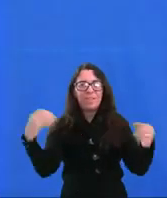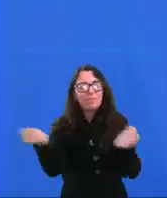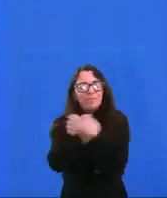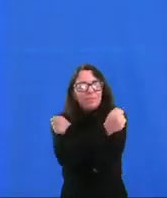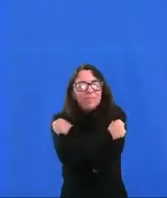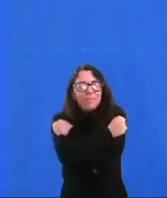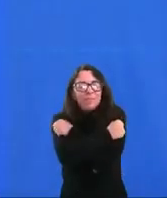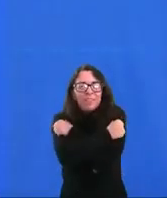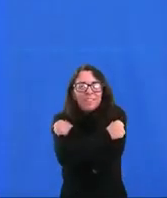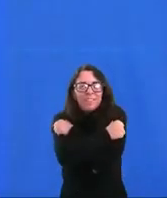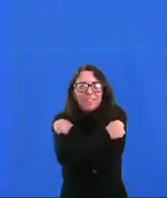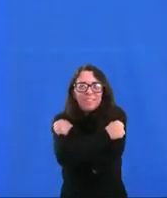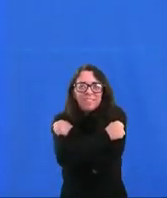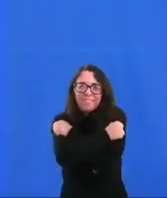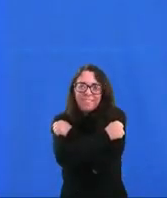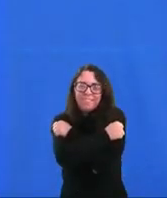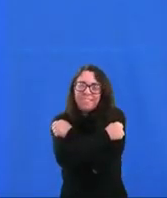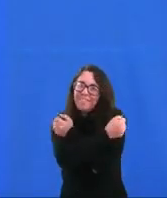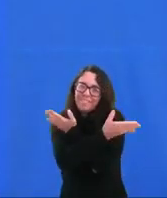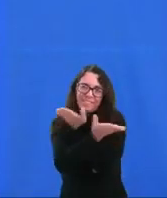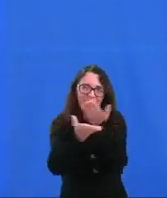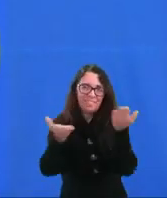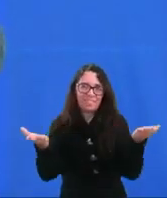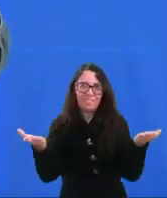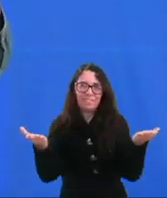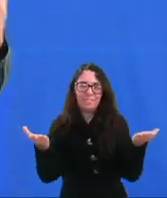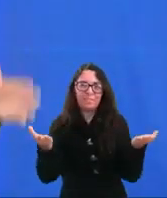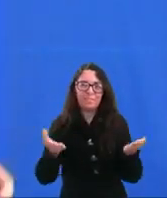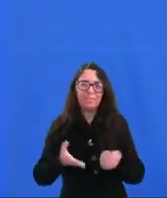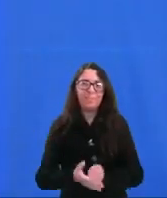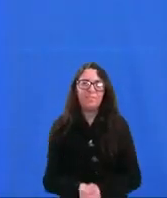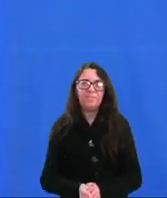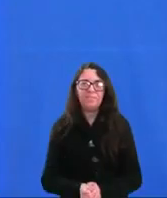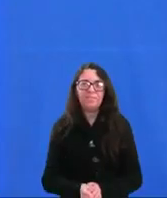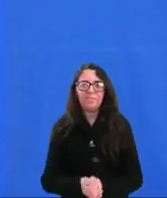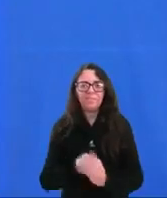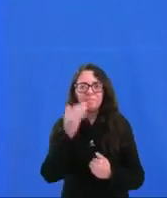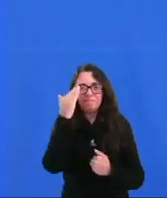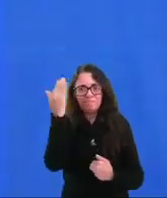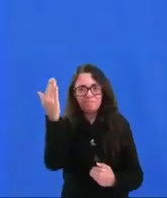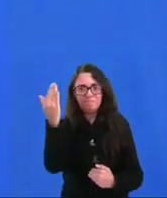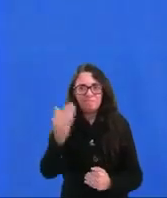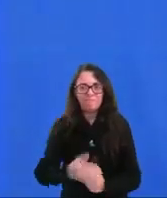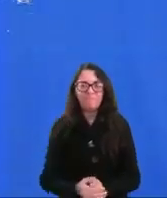a todos vocês, amados irmãos e ouvintes. Obrigado.